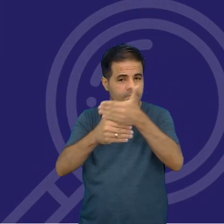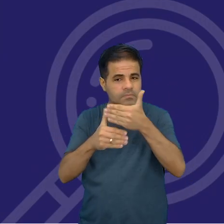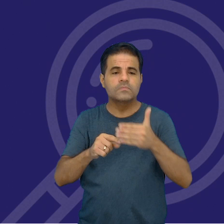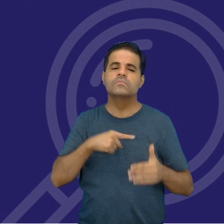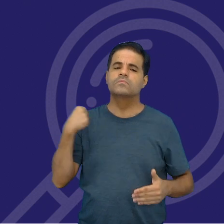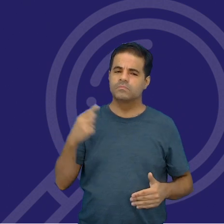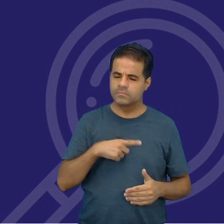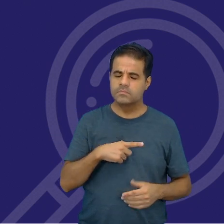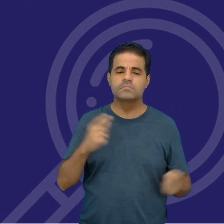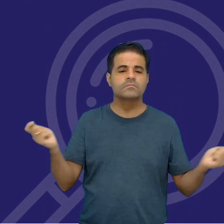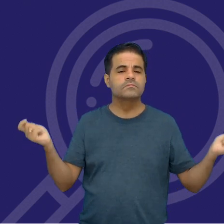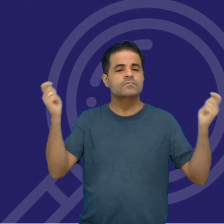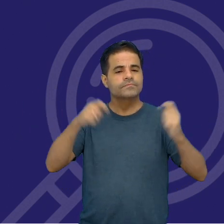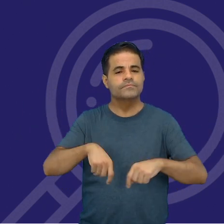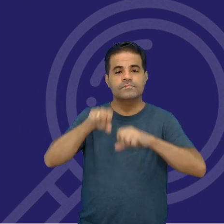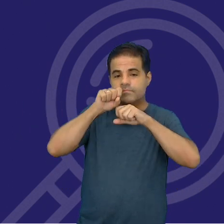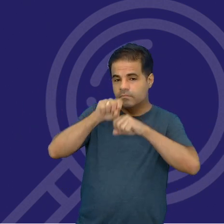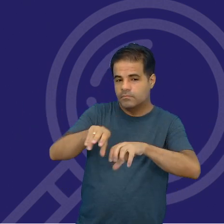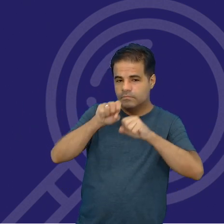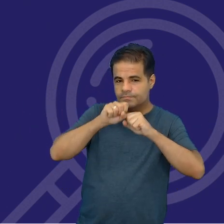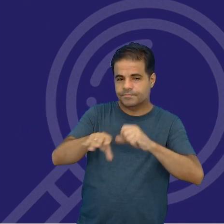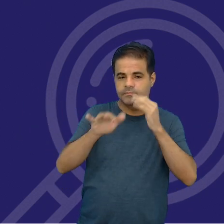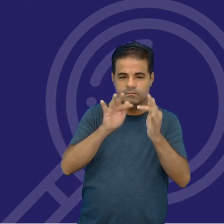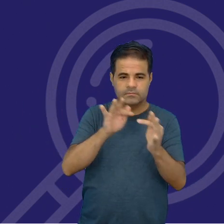tem uma possibilidade no ensino de física.